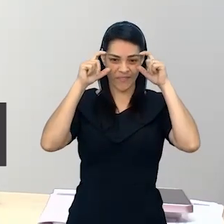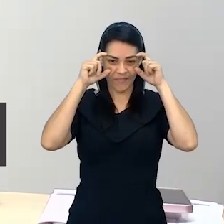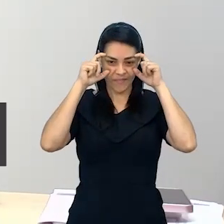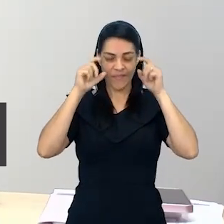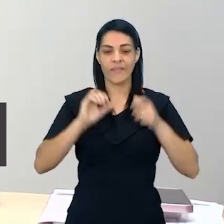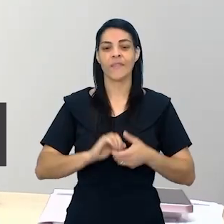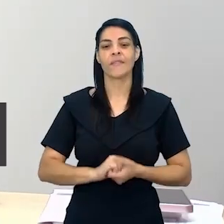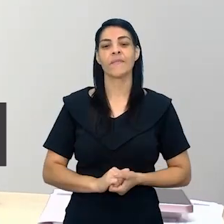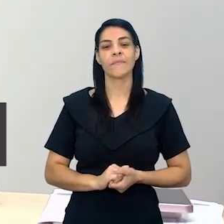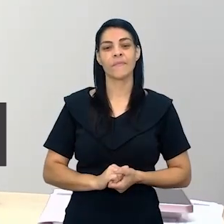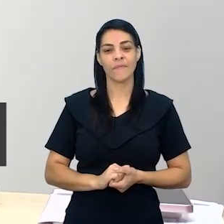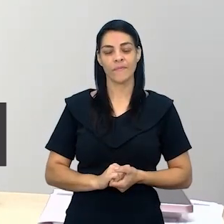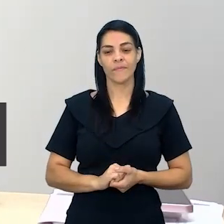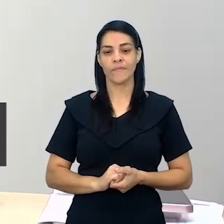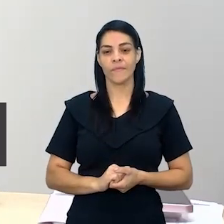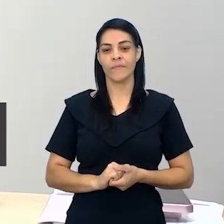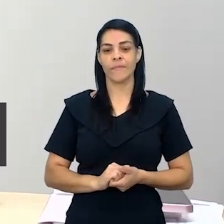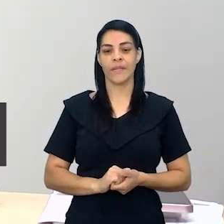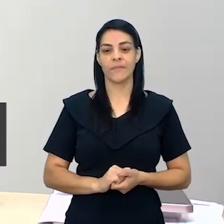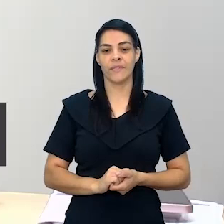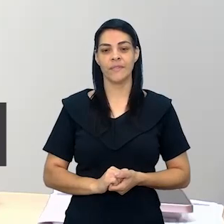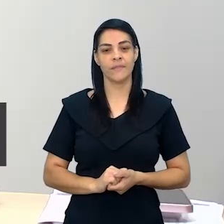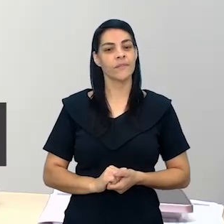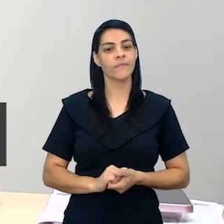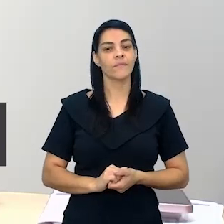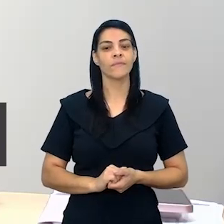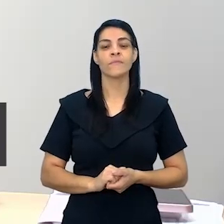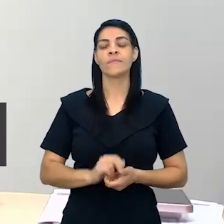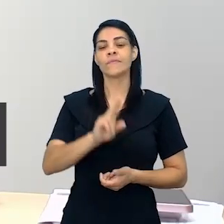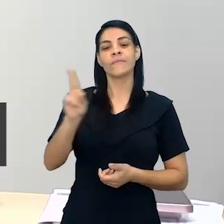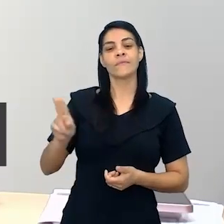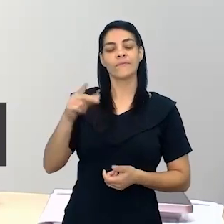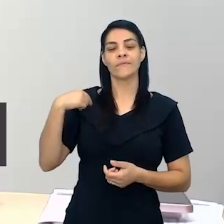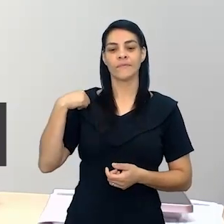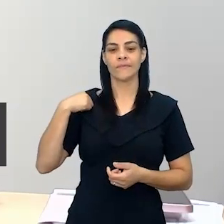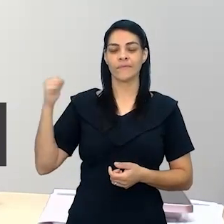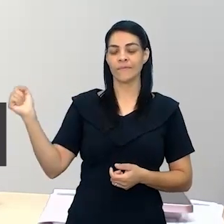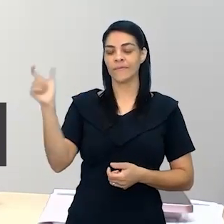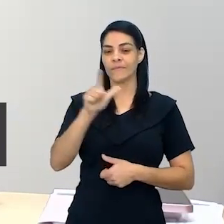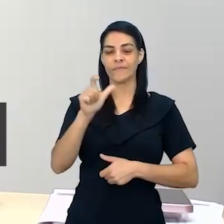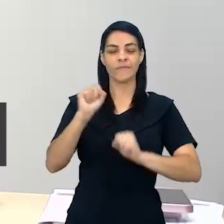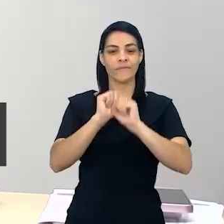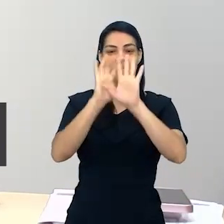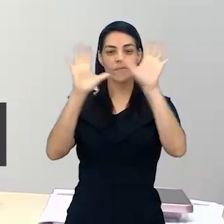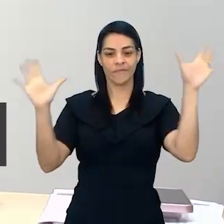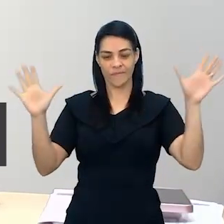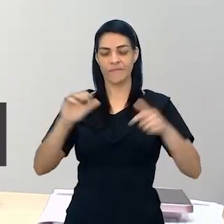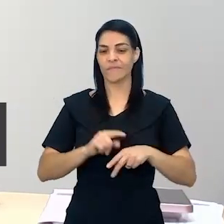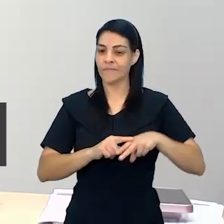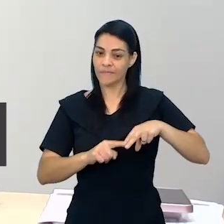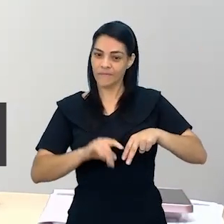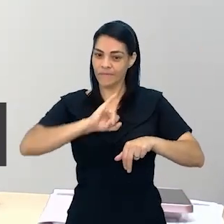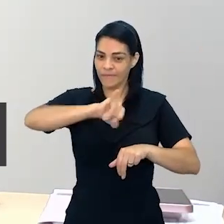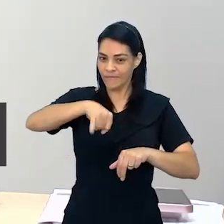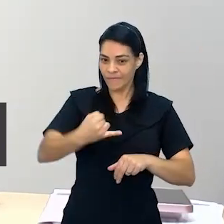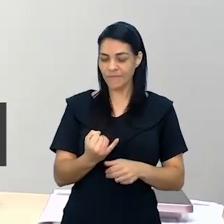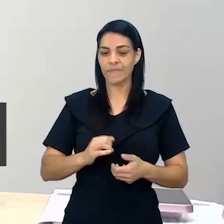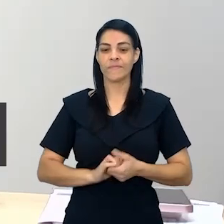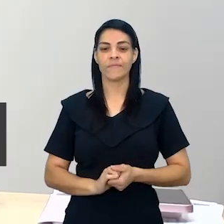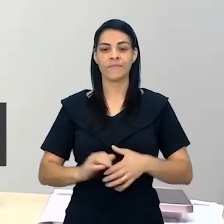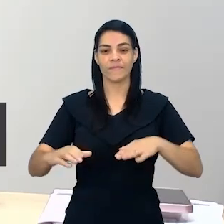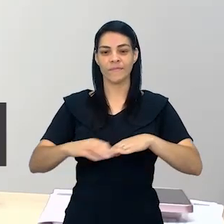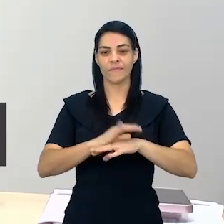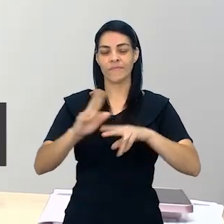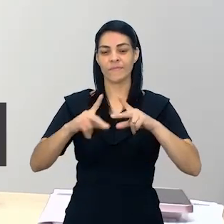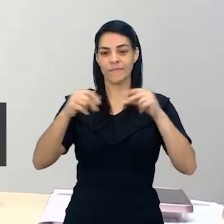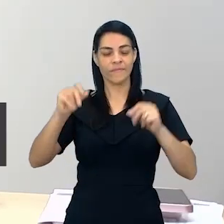corrigir a miopia e o astigmatismo hein Estou vestindo uma camisa num tom de azul claro uma calça jeans e um par